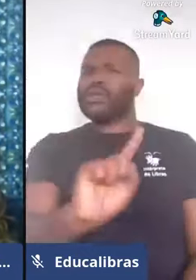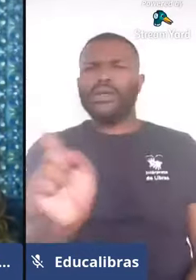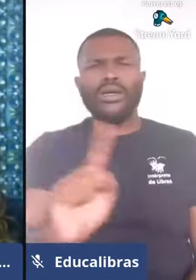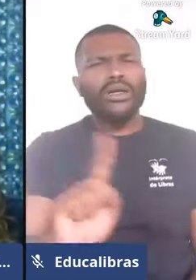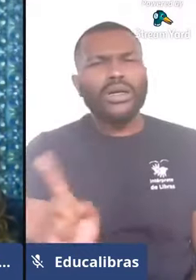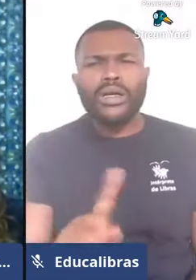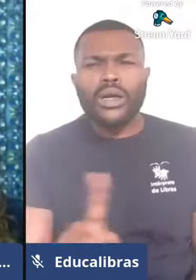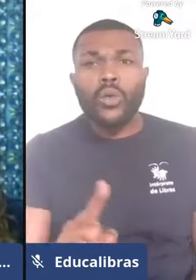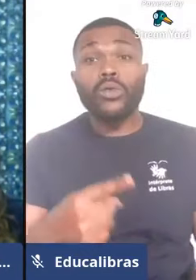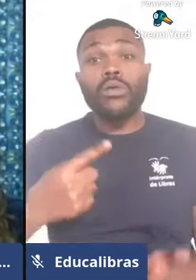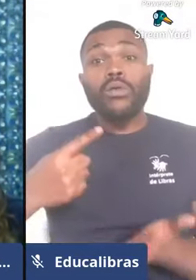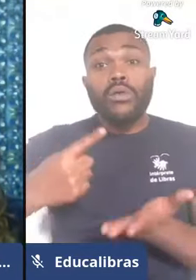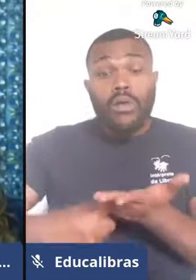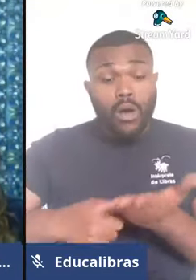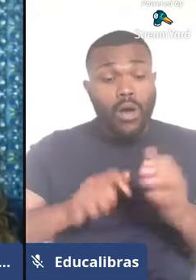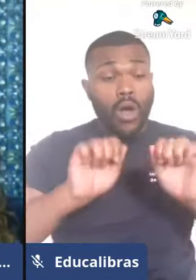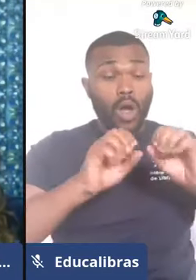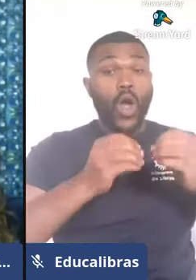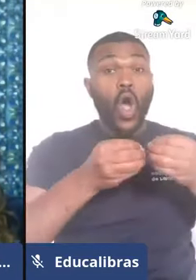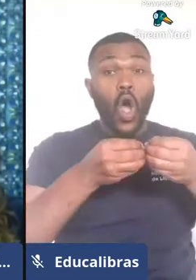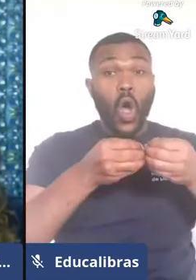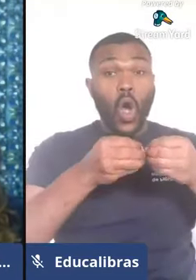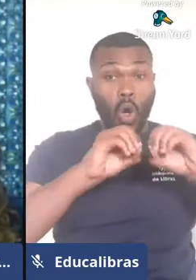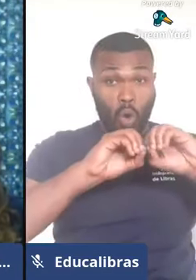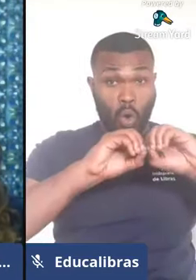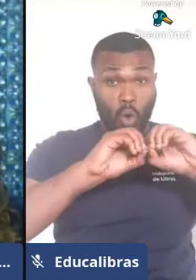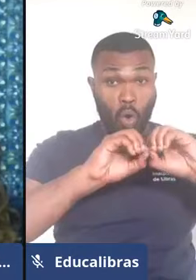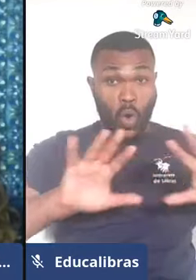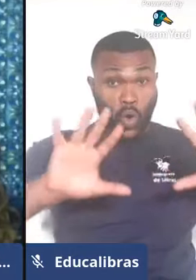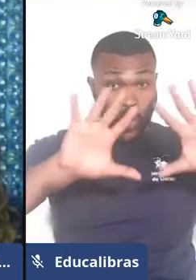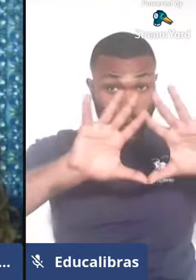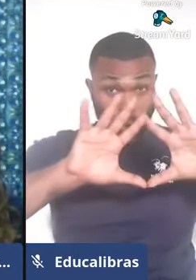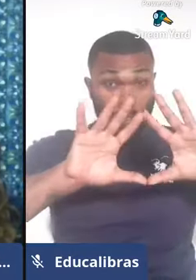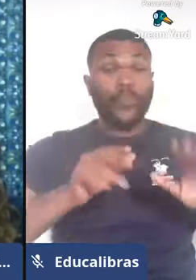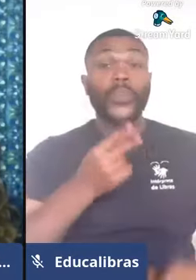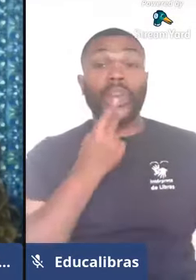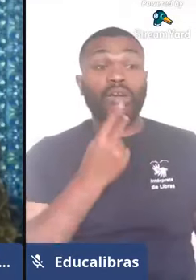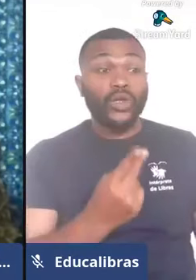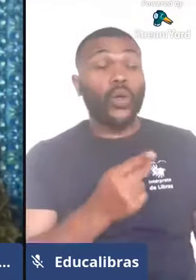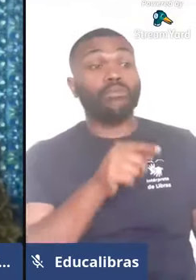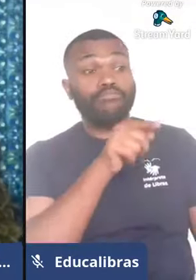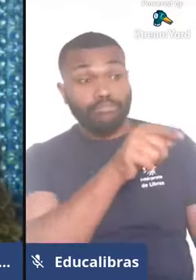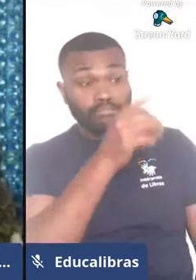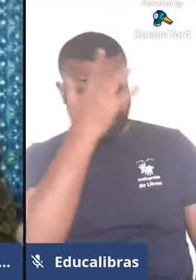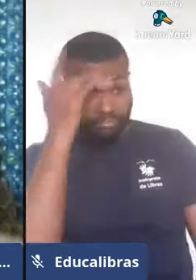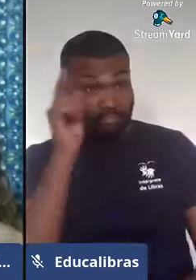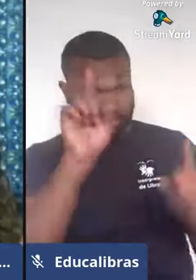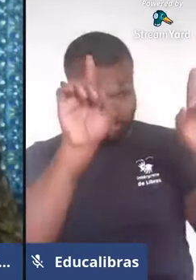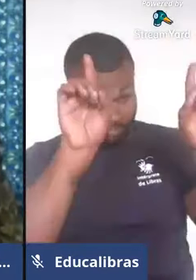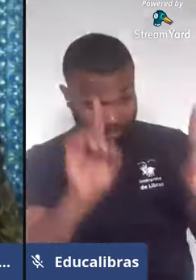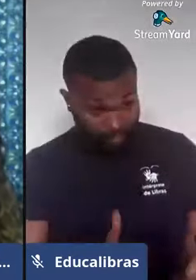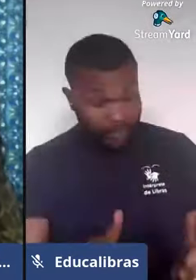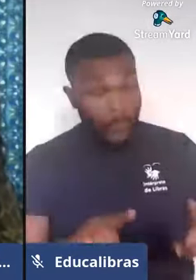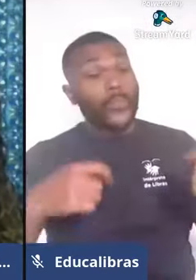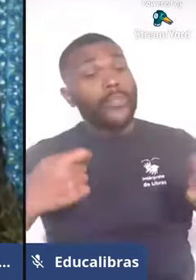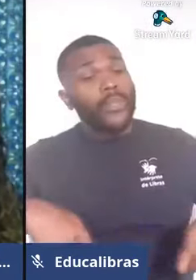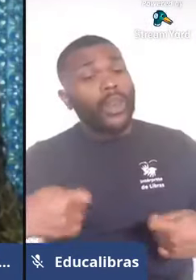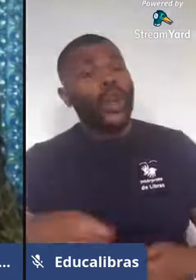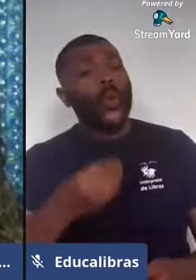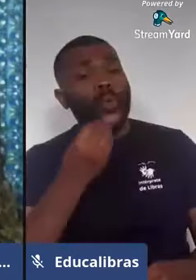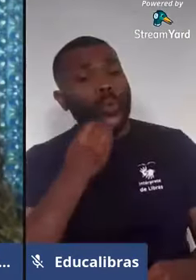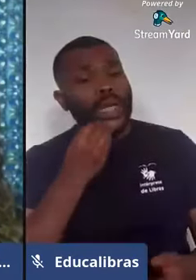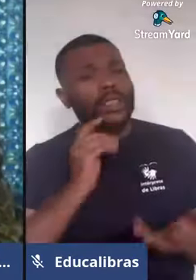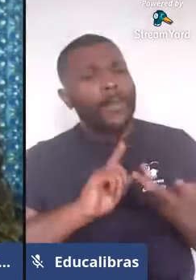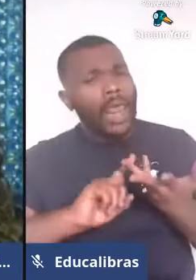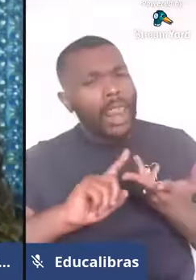convenção, ela trouxe esse olhar de que enquanto a gente não oferecer para a pessoa com deficiência todas as possibilidades de